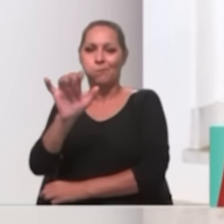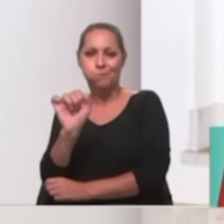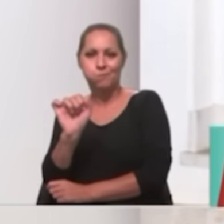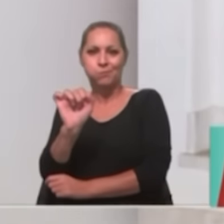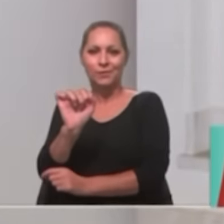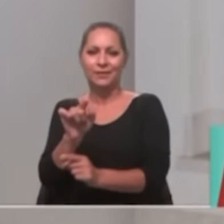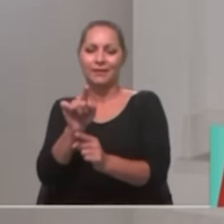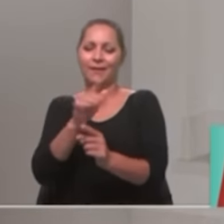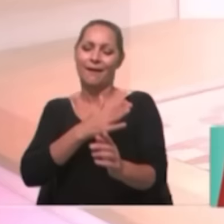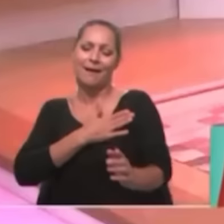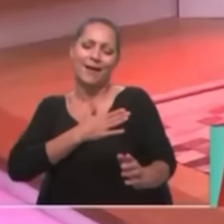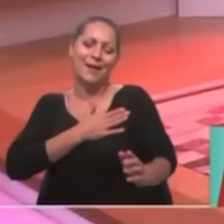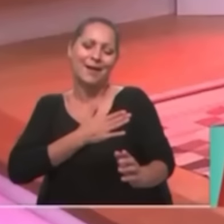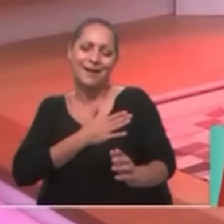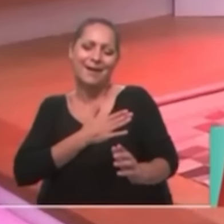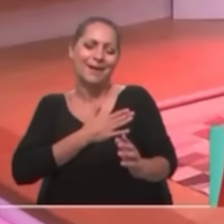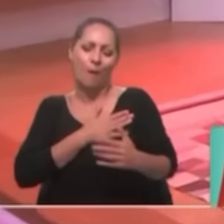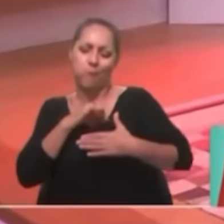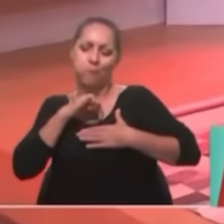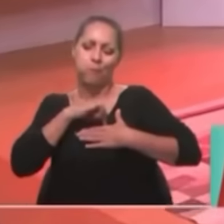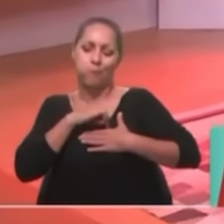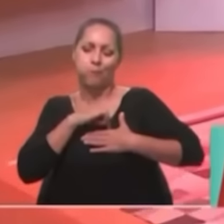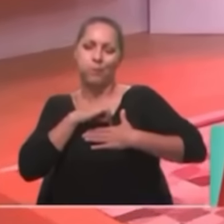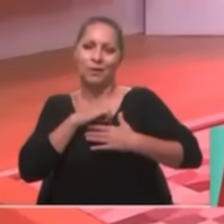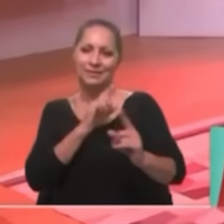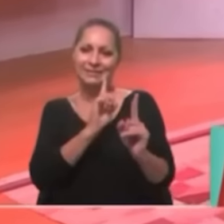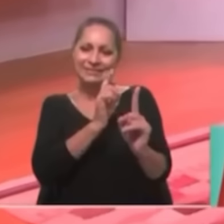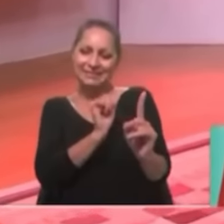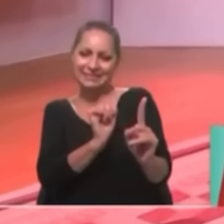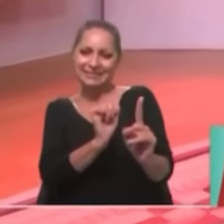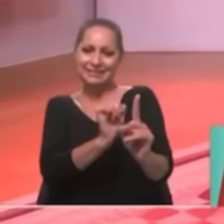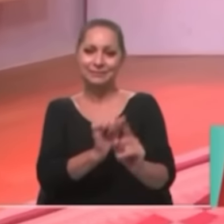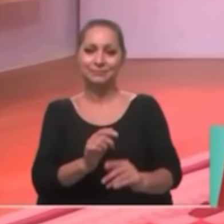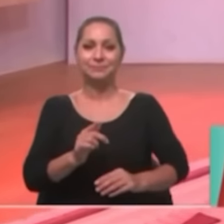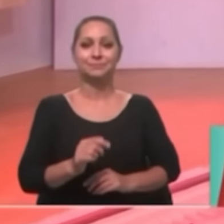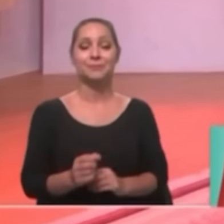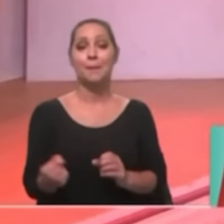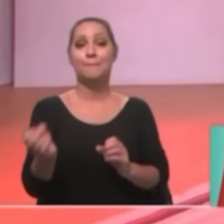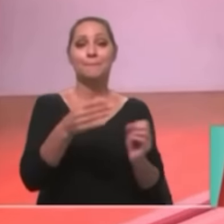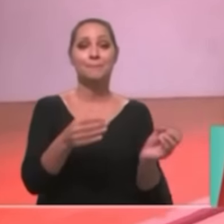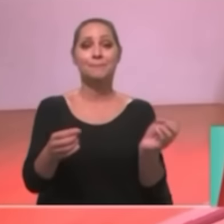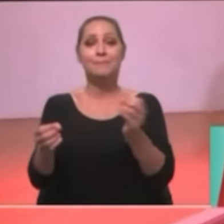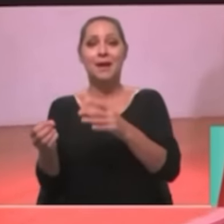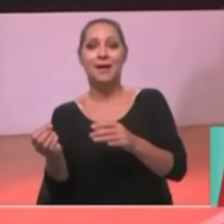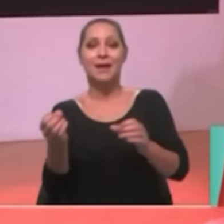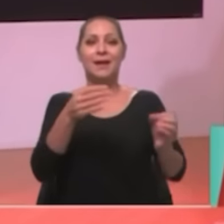te adora no fundo do coração. Marco,